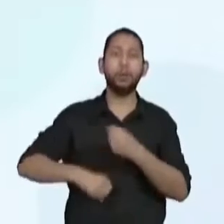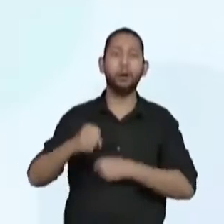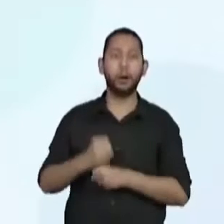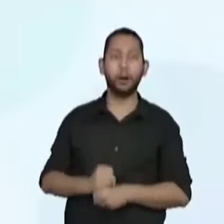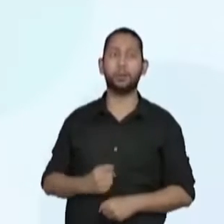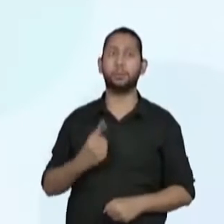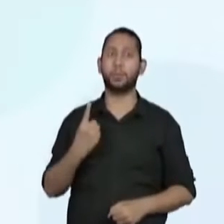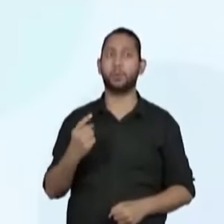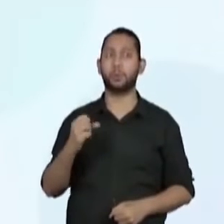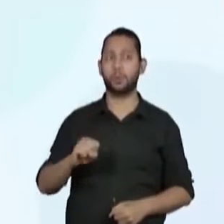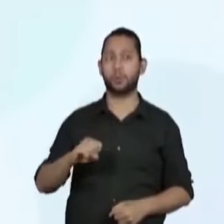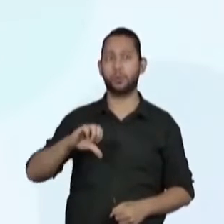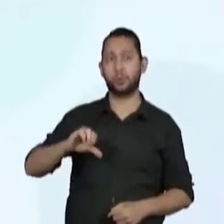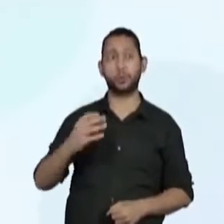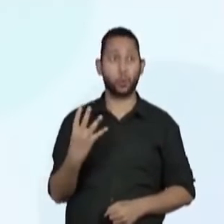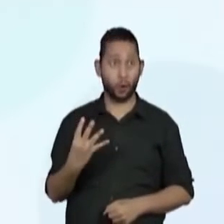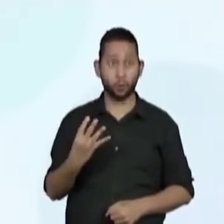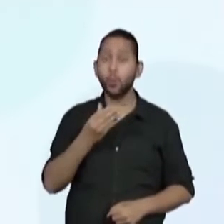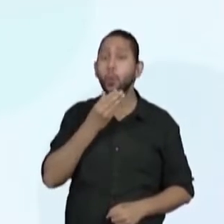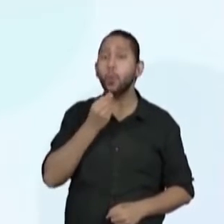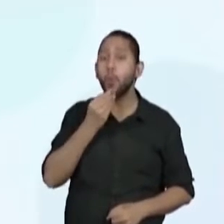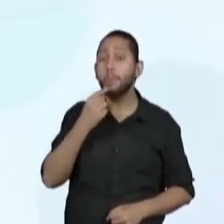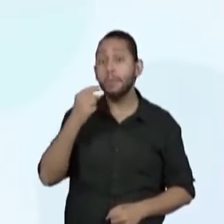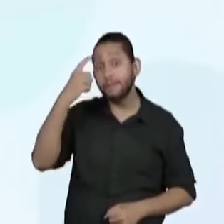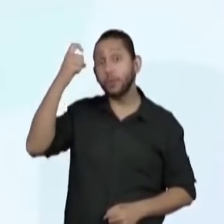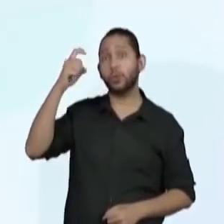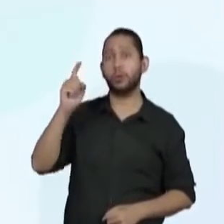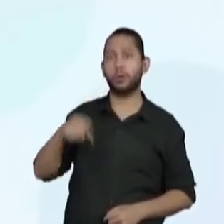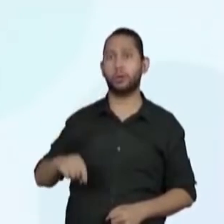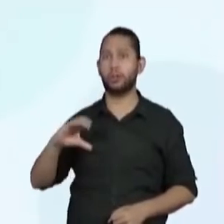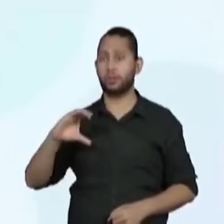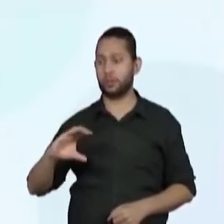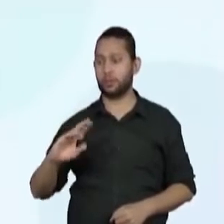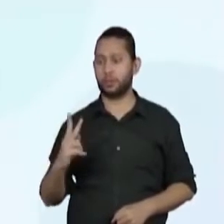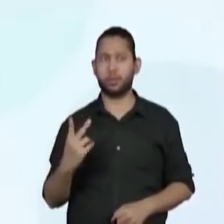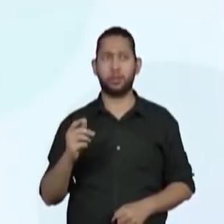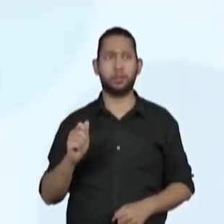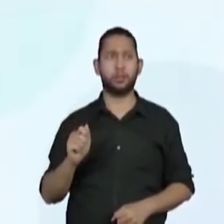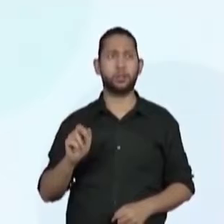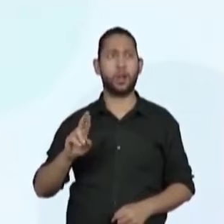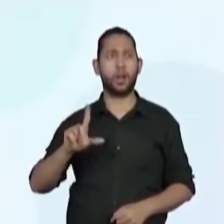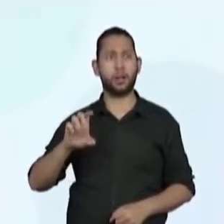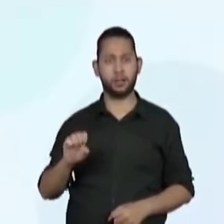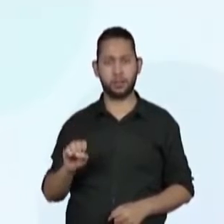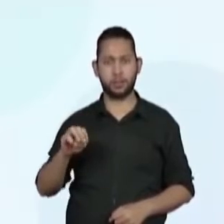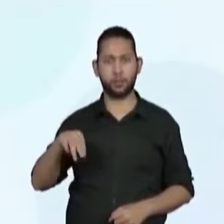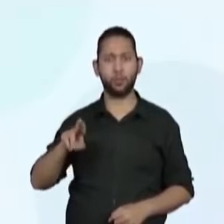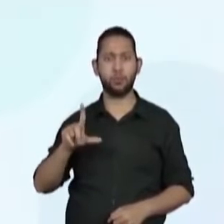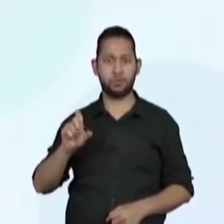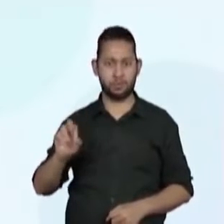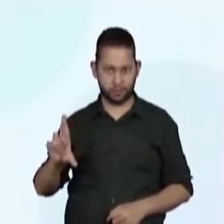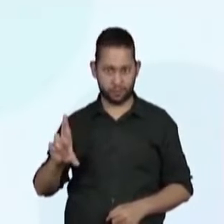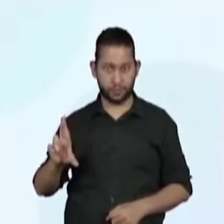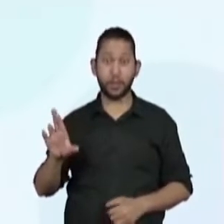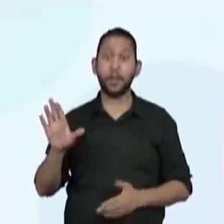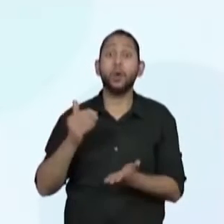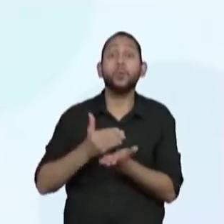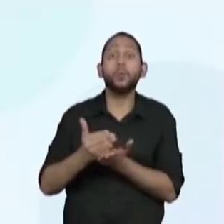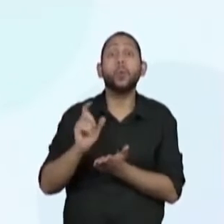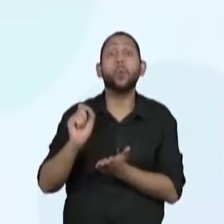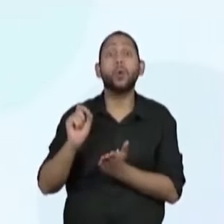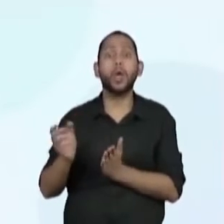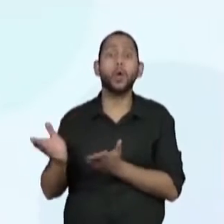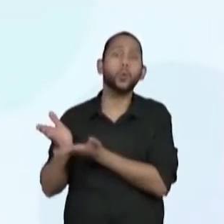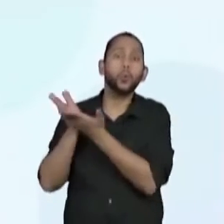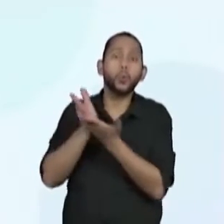1894 com o Charles Miller, tá? Ele terminou os estudos ali na Europa e aí ele trouxe para o Brasil um livro de regras,